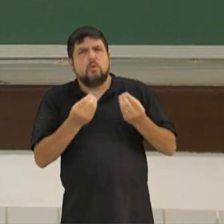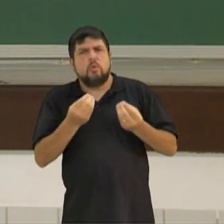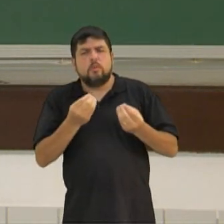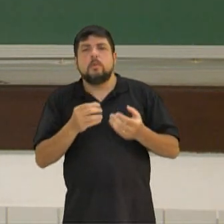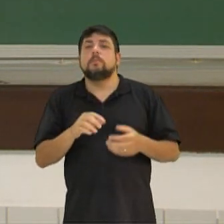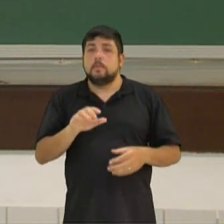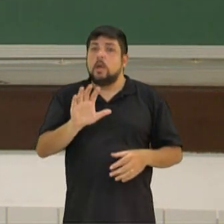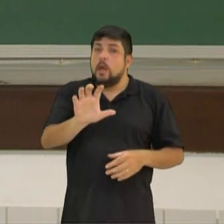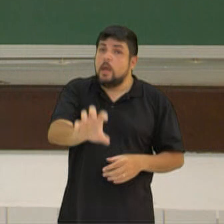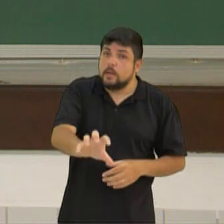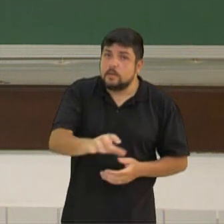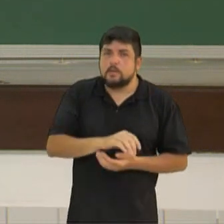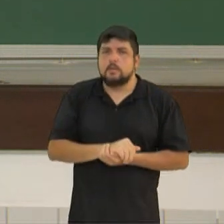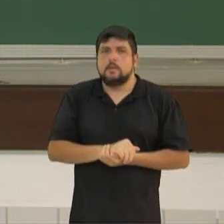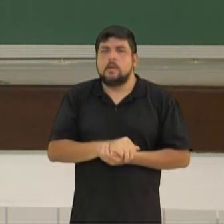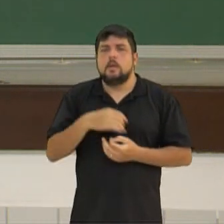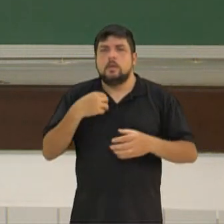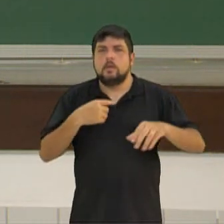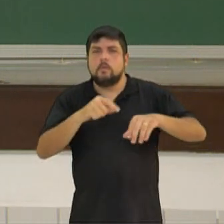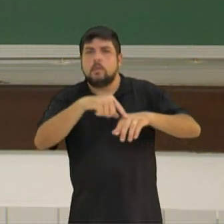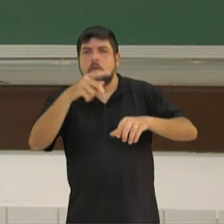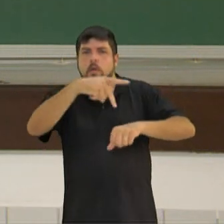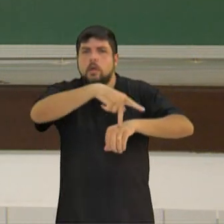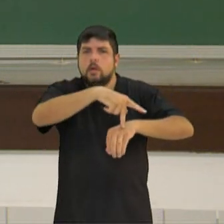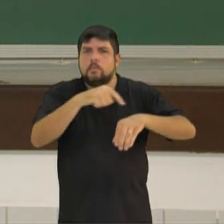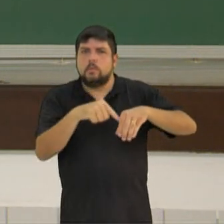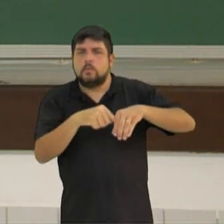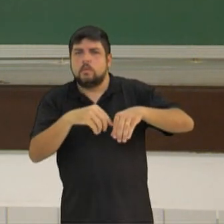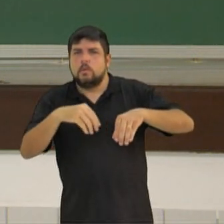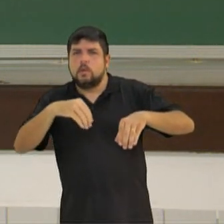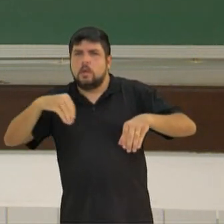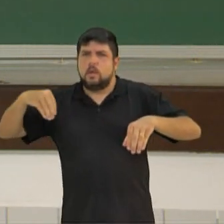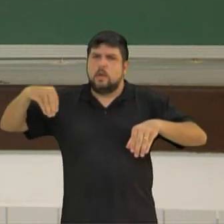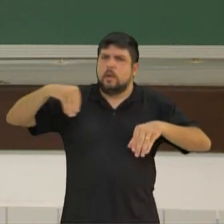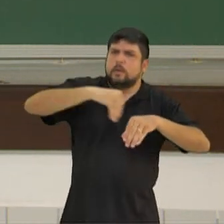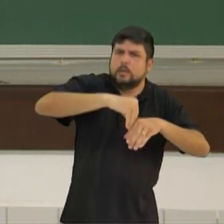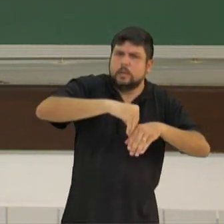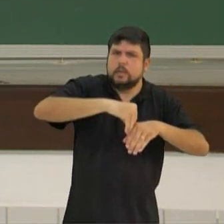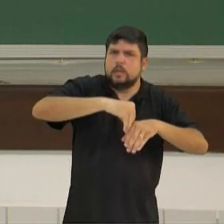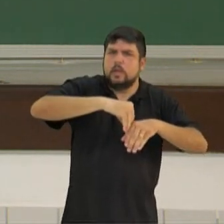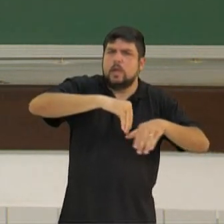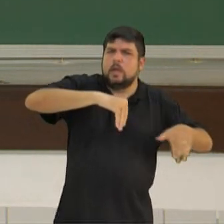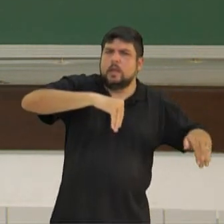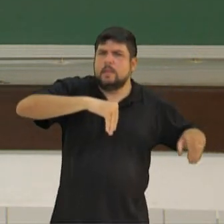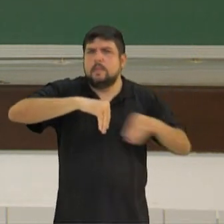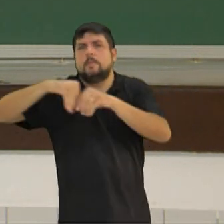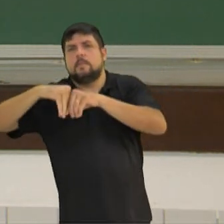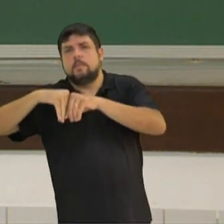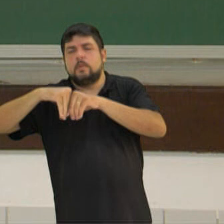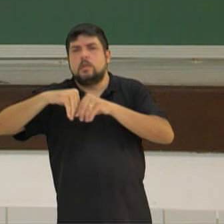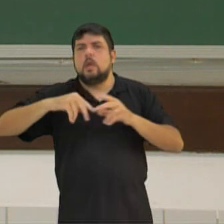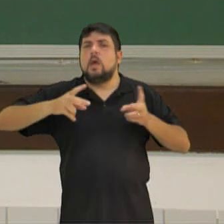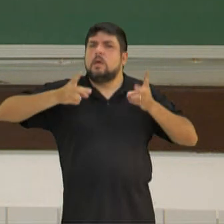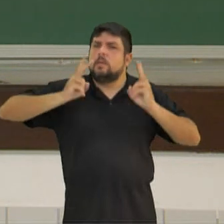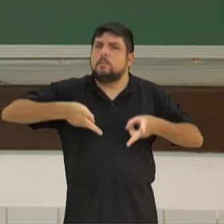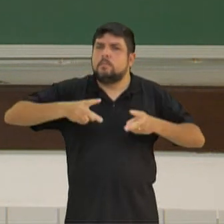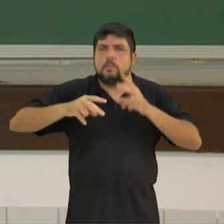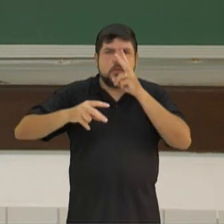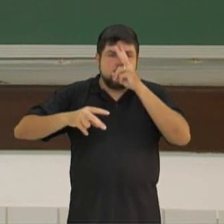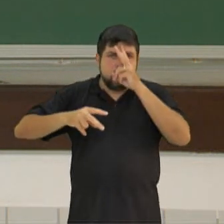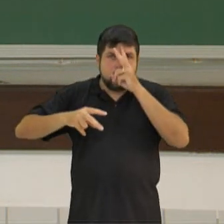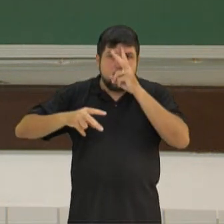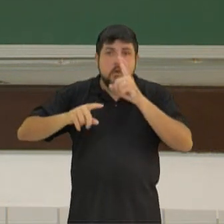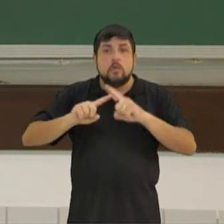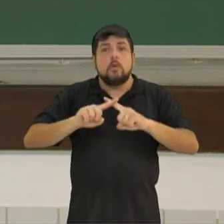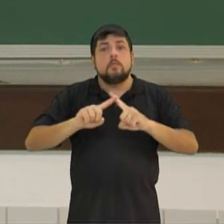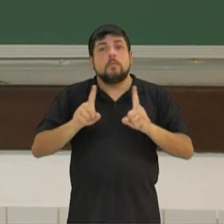chutou a pedra, a força que você colocou sobre ela, ela te devolve, tá? Na mesma intensidade, na mesma